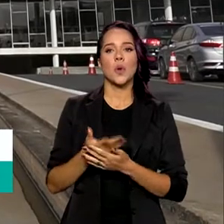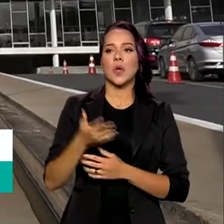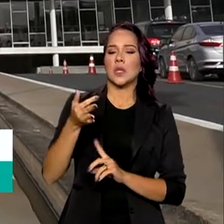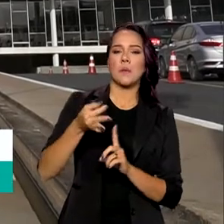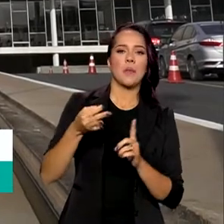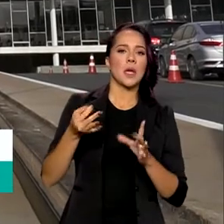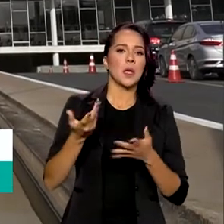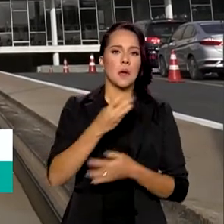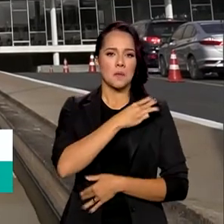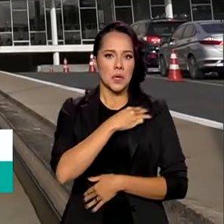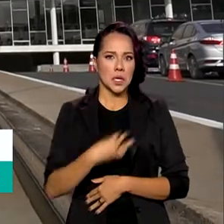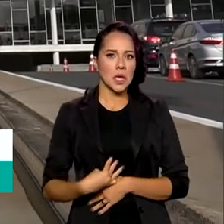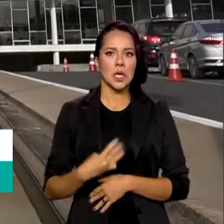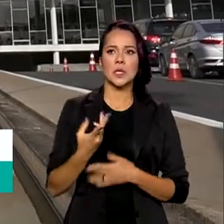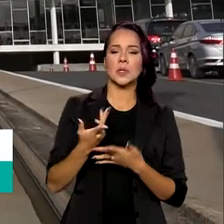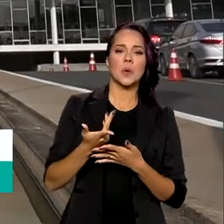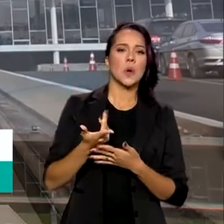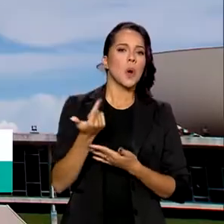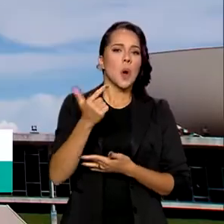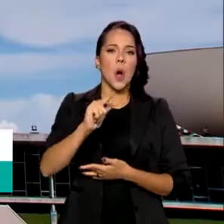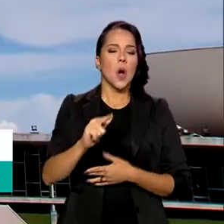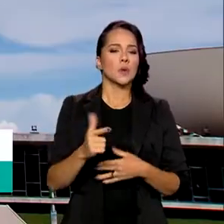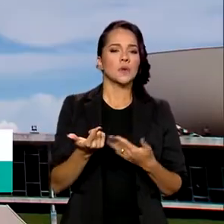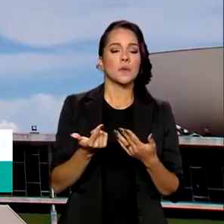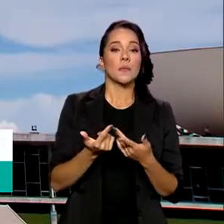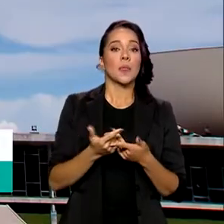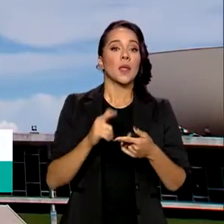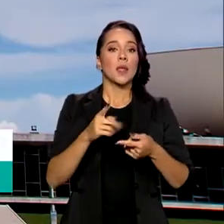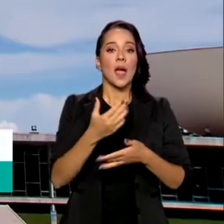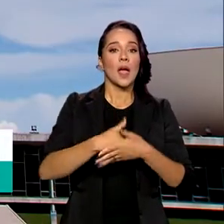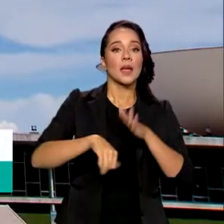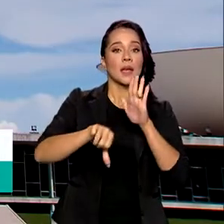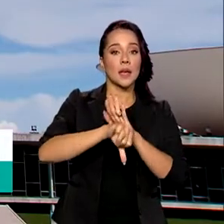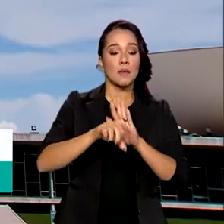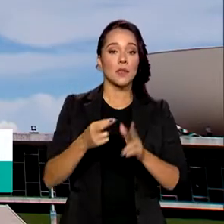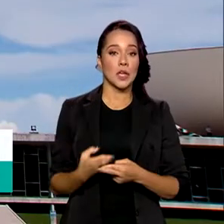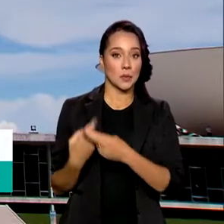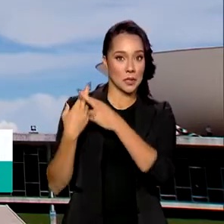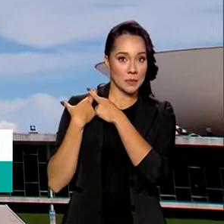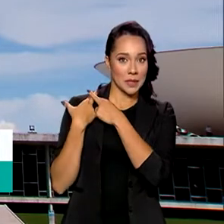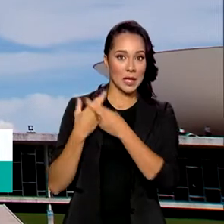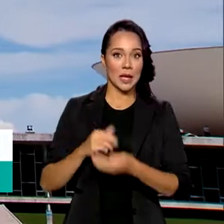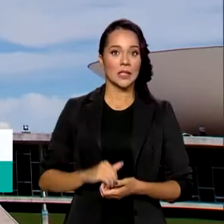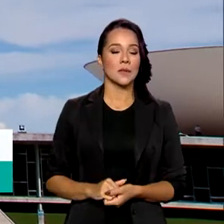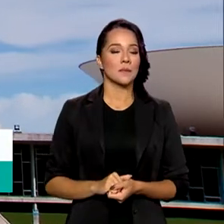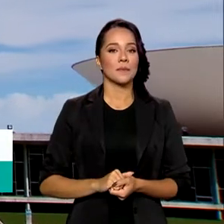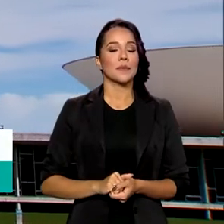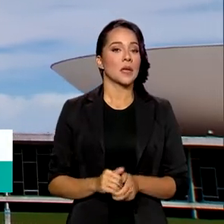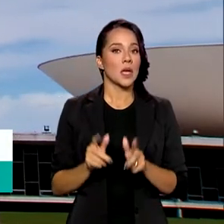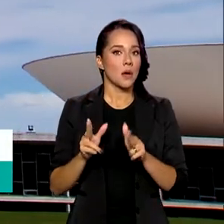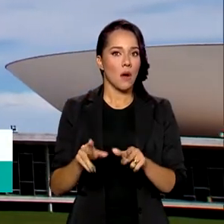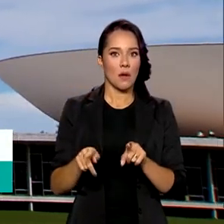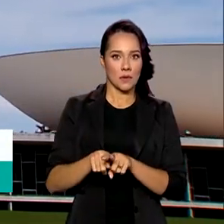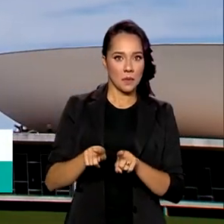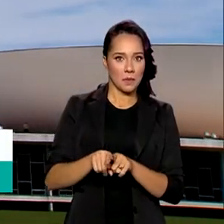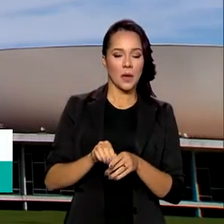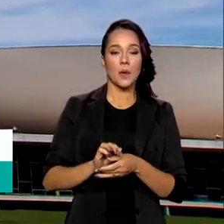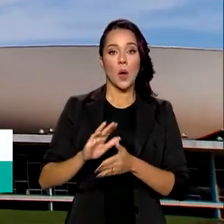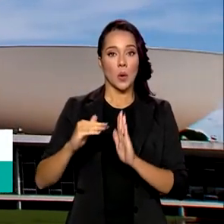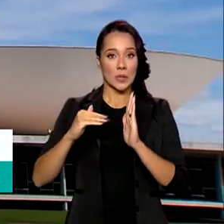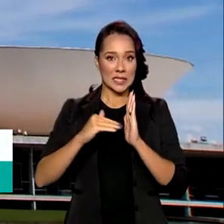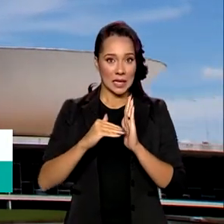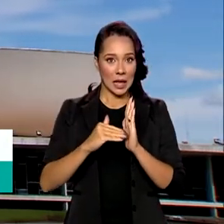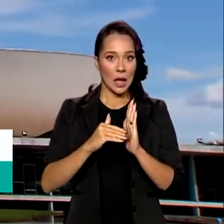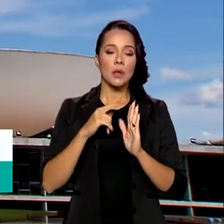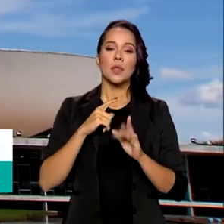estado e comandantes da Marinha exército aeronáutica e tal três chamados crimes de responsabilidade da mesma forma não Os